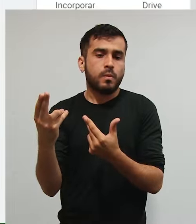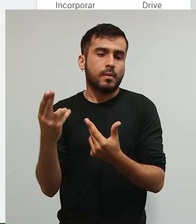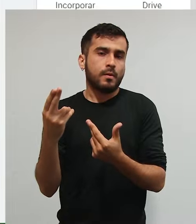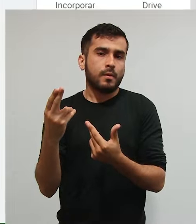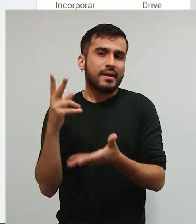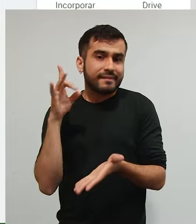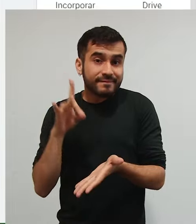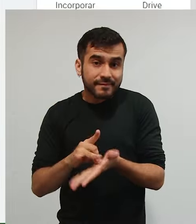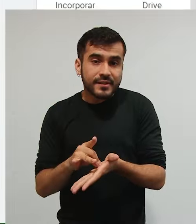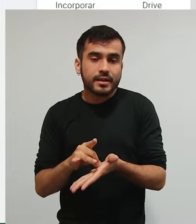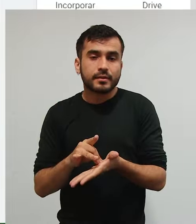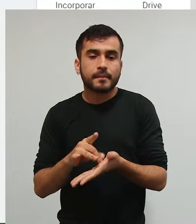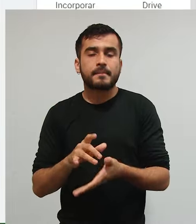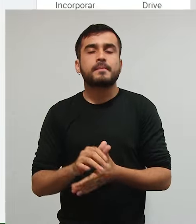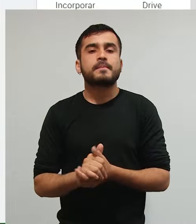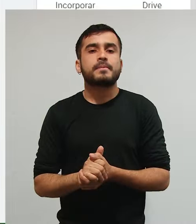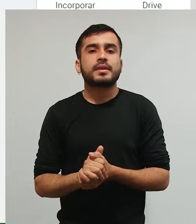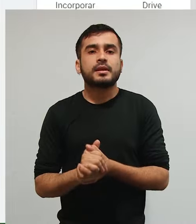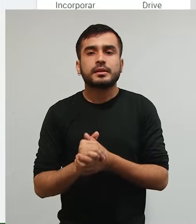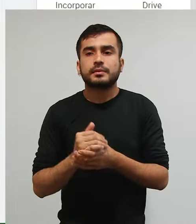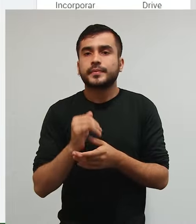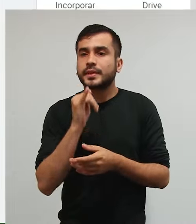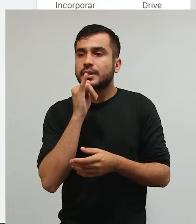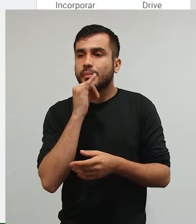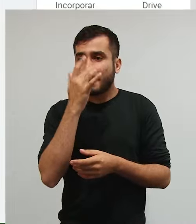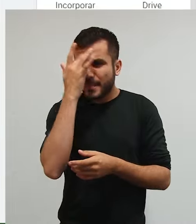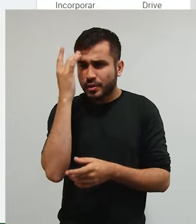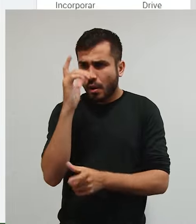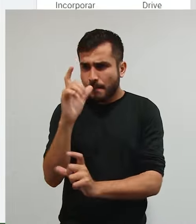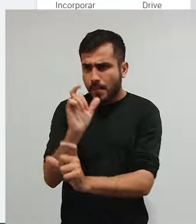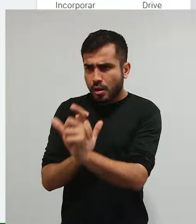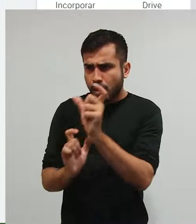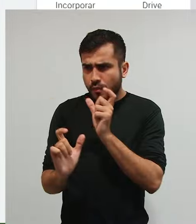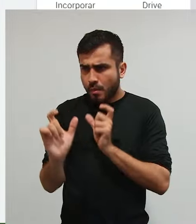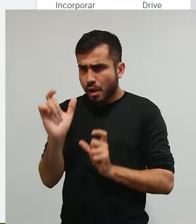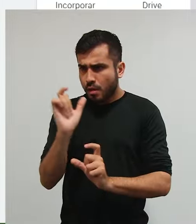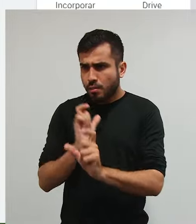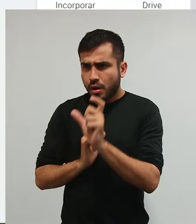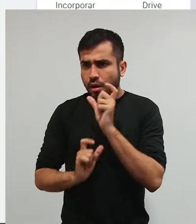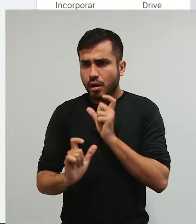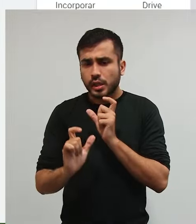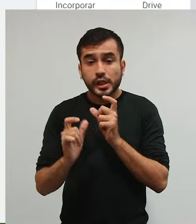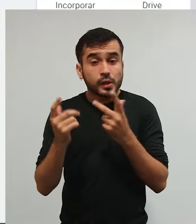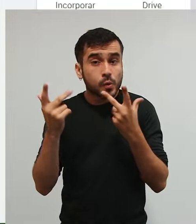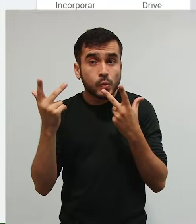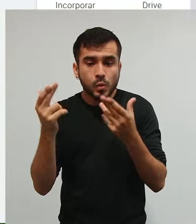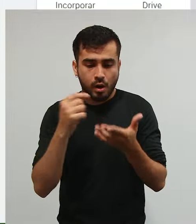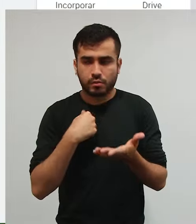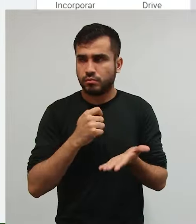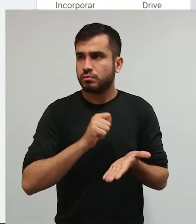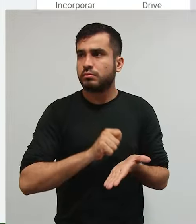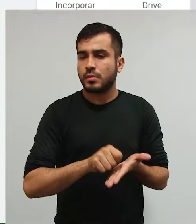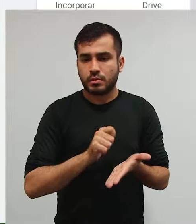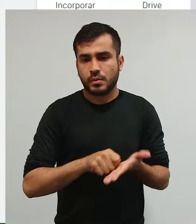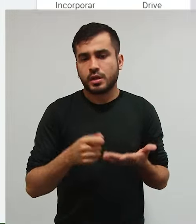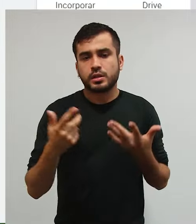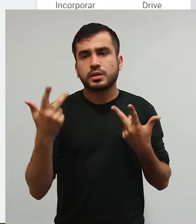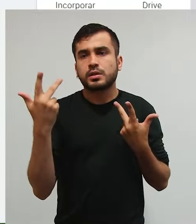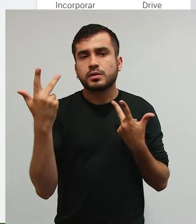transcrição é trazer o texto literal, tá?